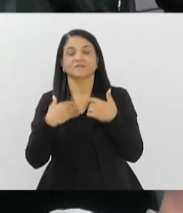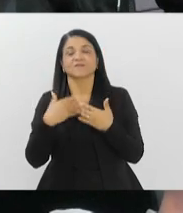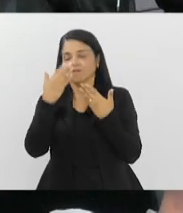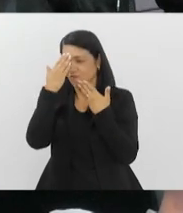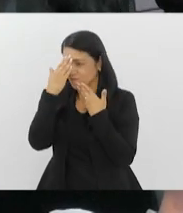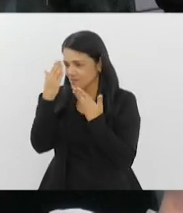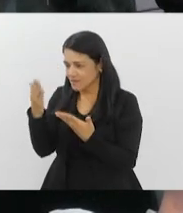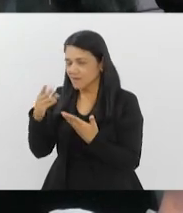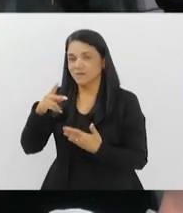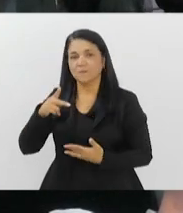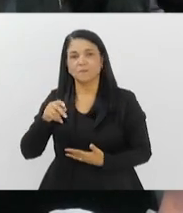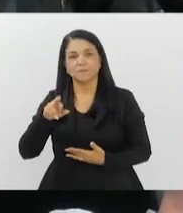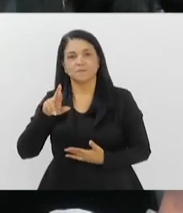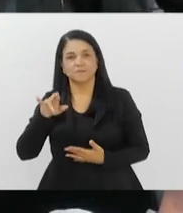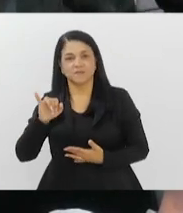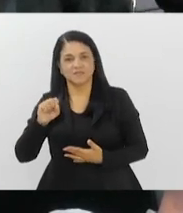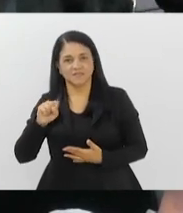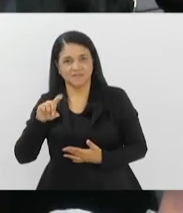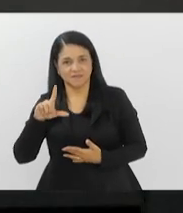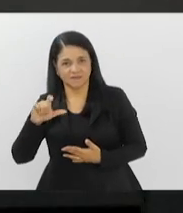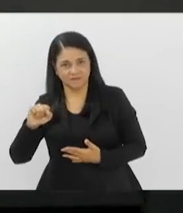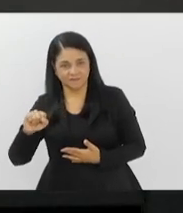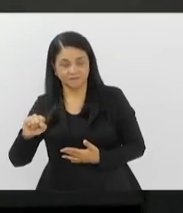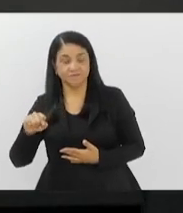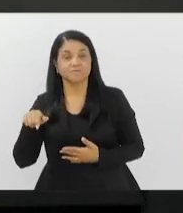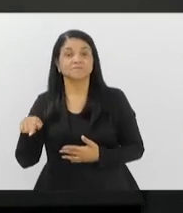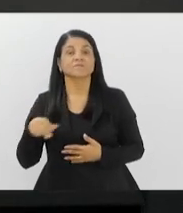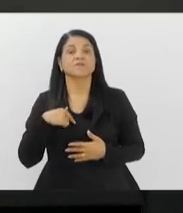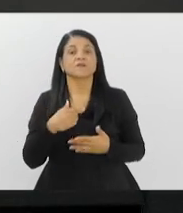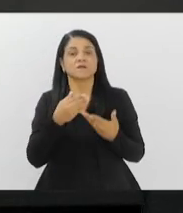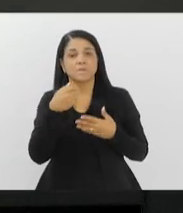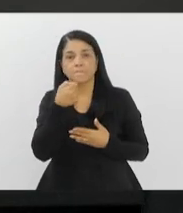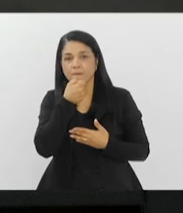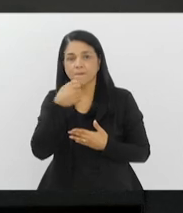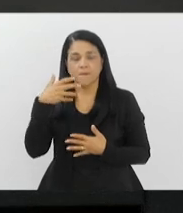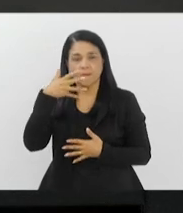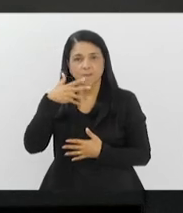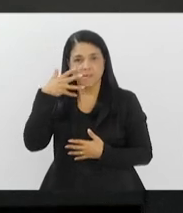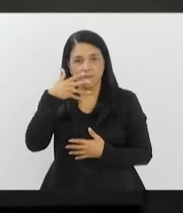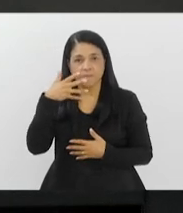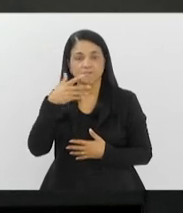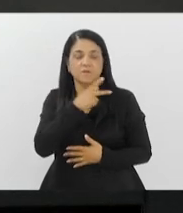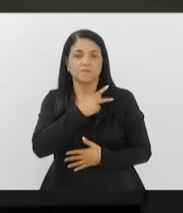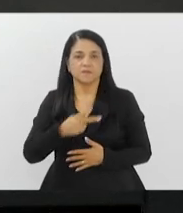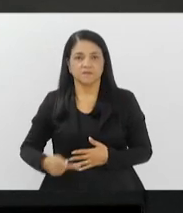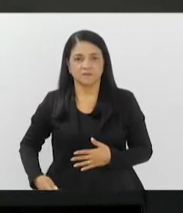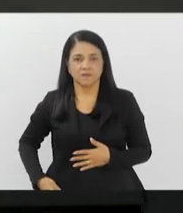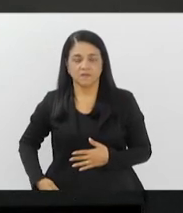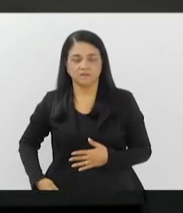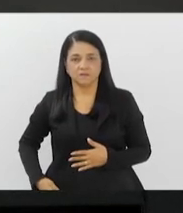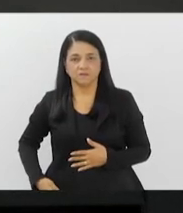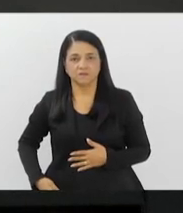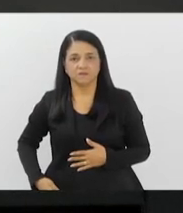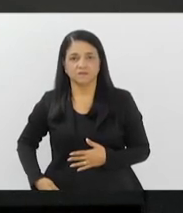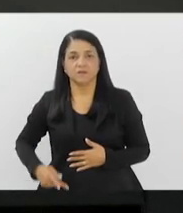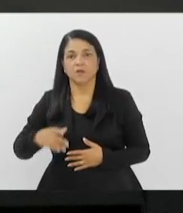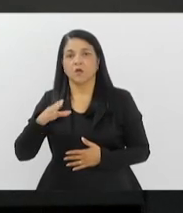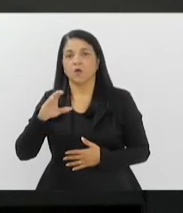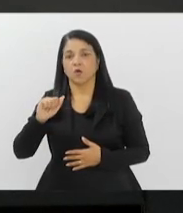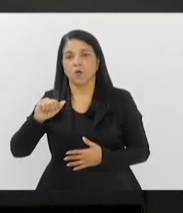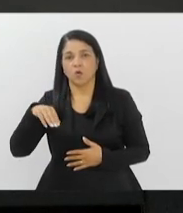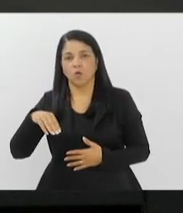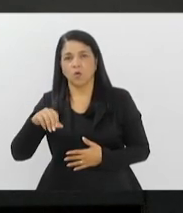Obrigada, querida Priscila. Passo agora a palavra ao presidente da Conspan